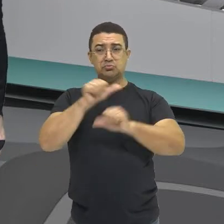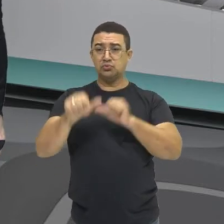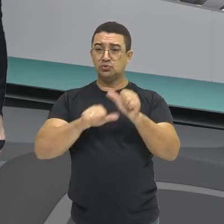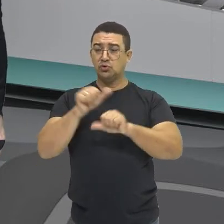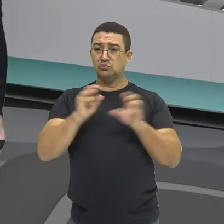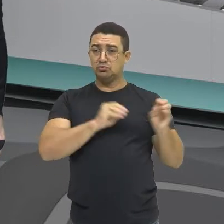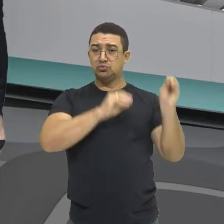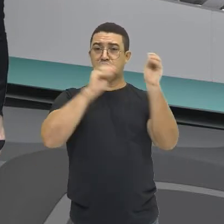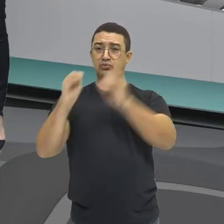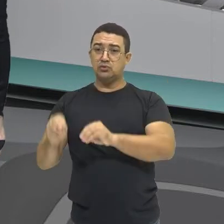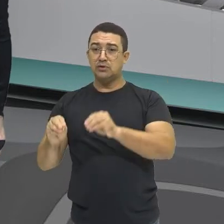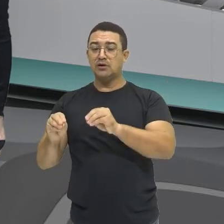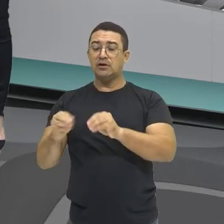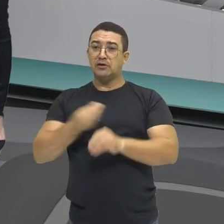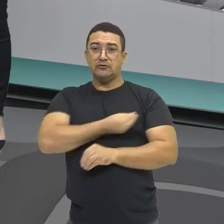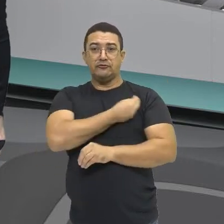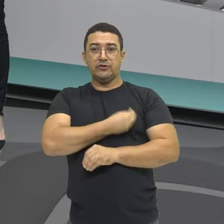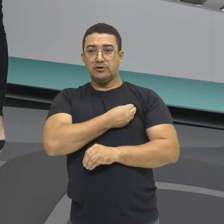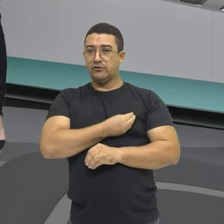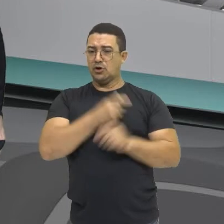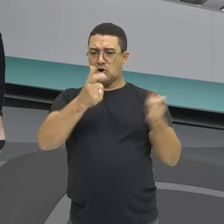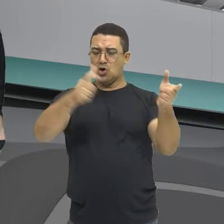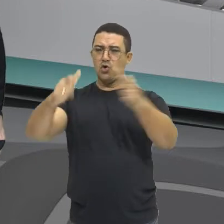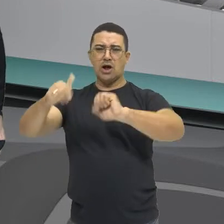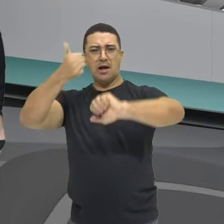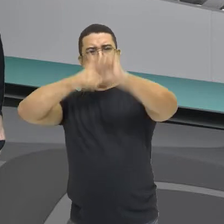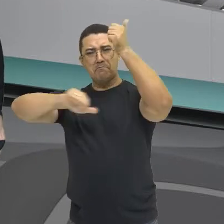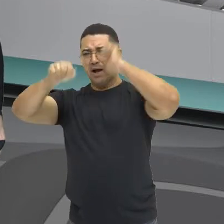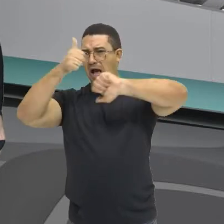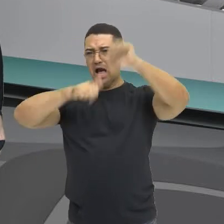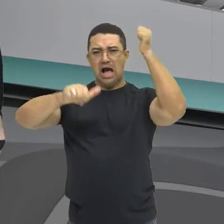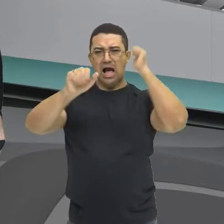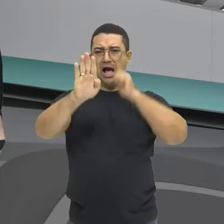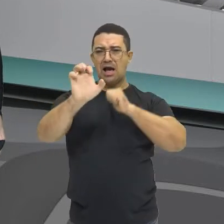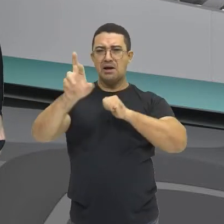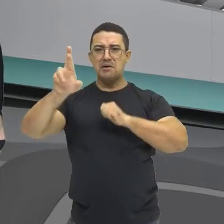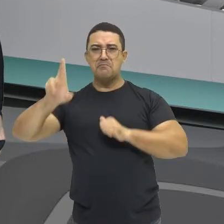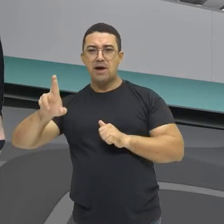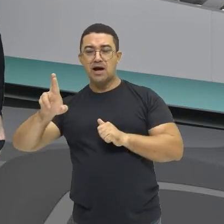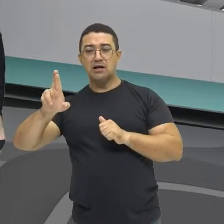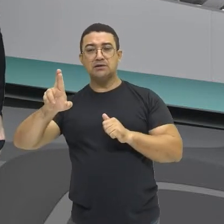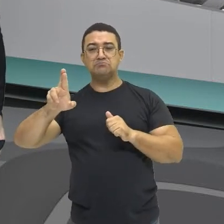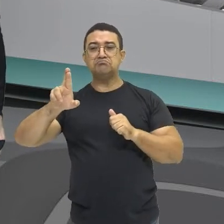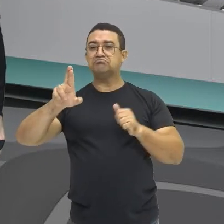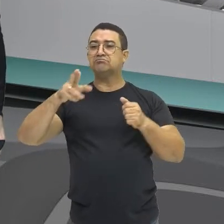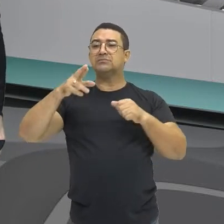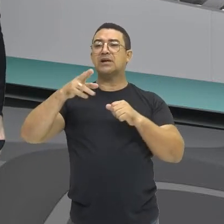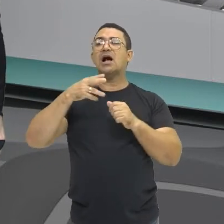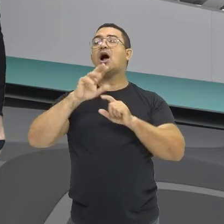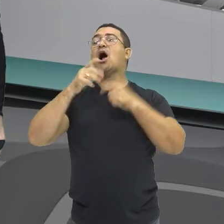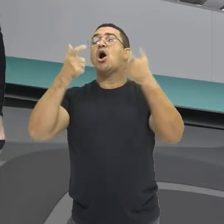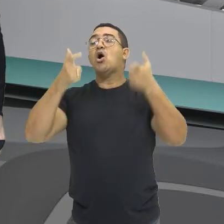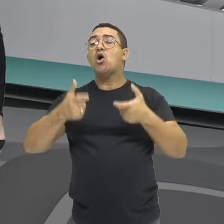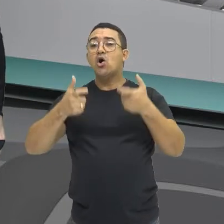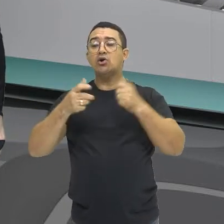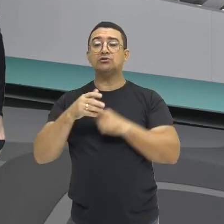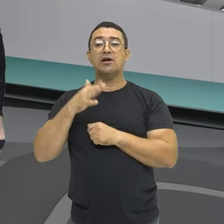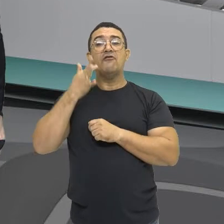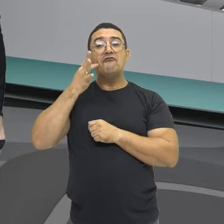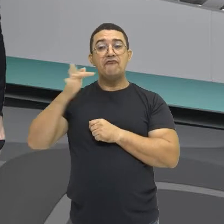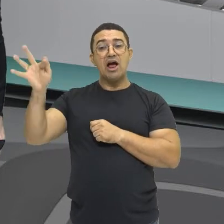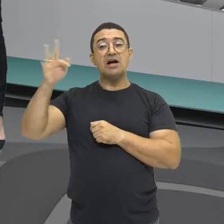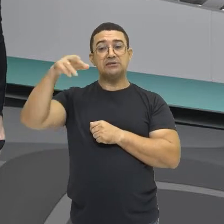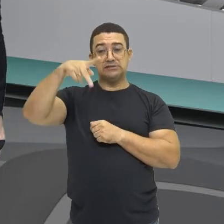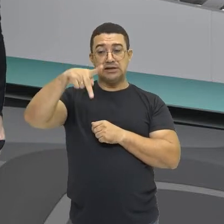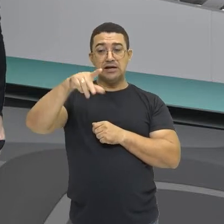nos cabarés. Então ele retrata muito essa questão da vida noturna em Paris, principalmente de Moulin Rouge. Quem nunca